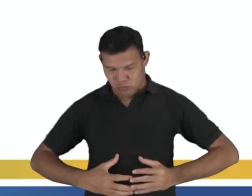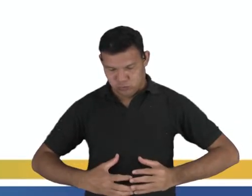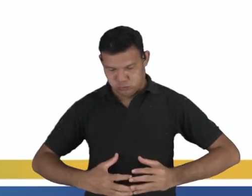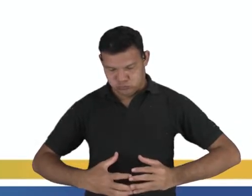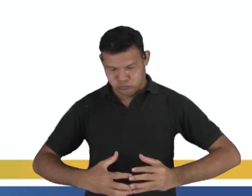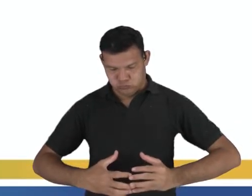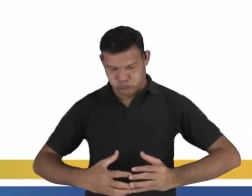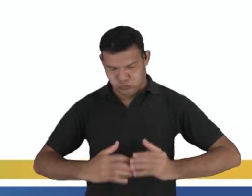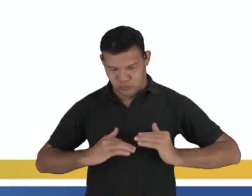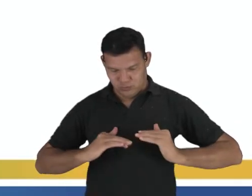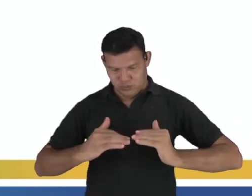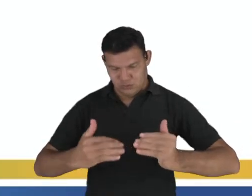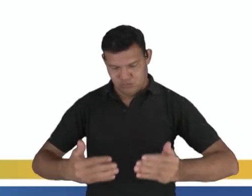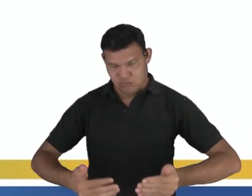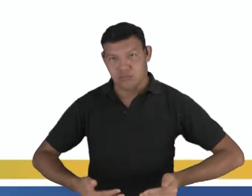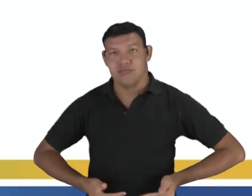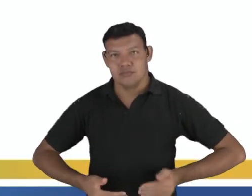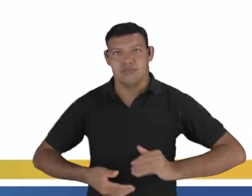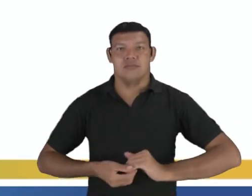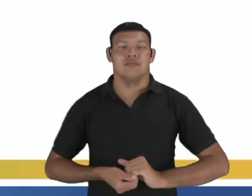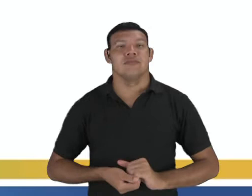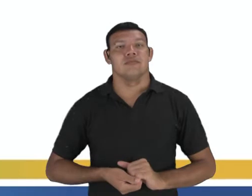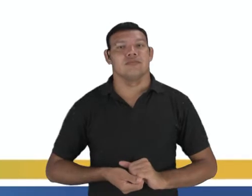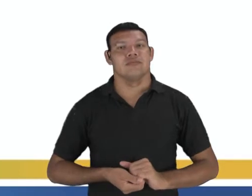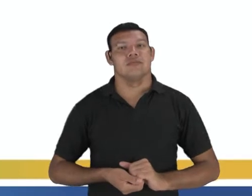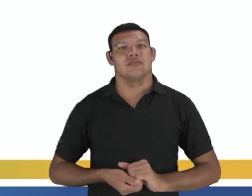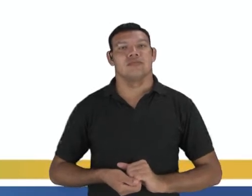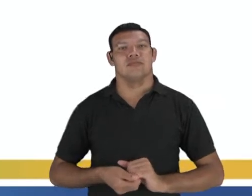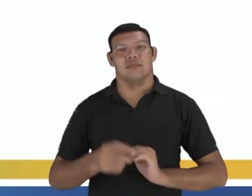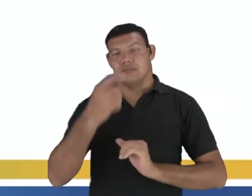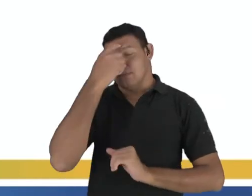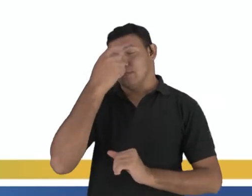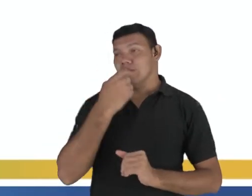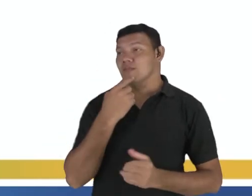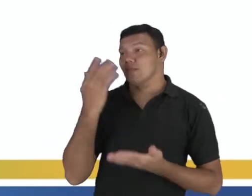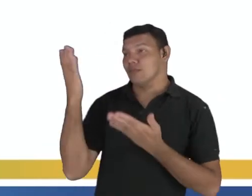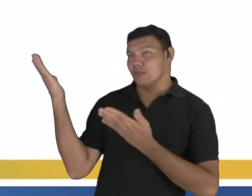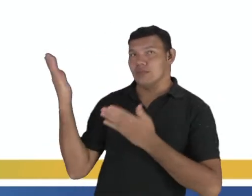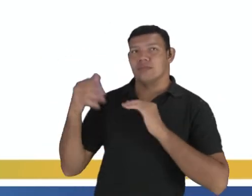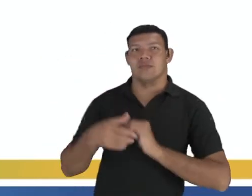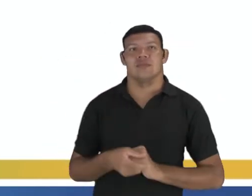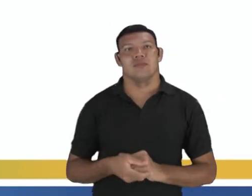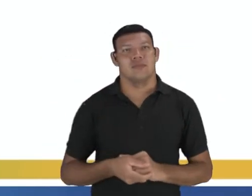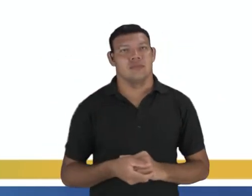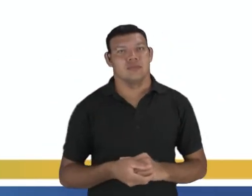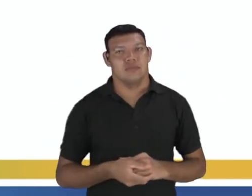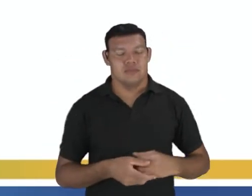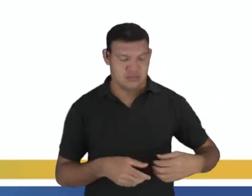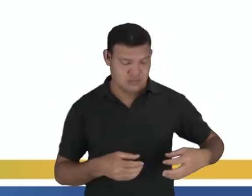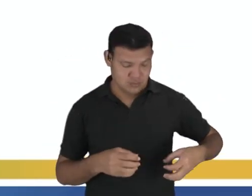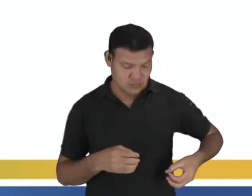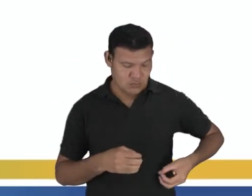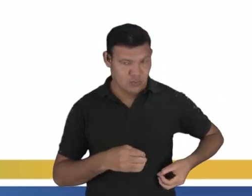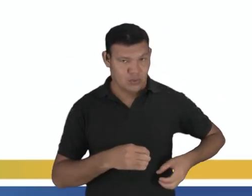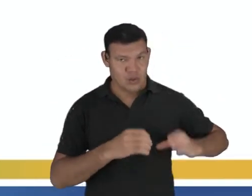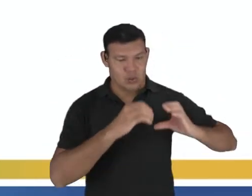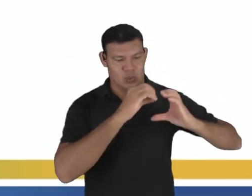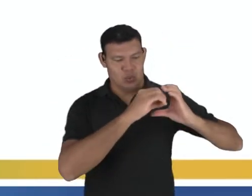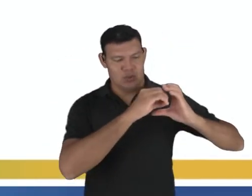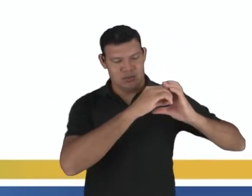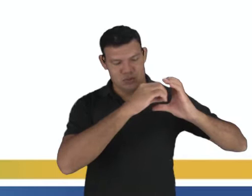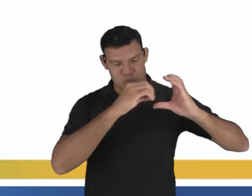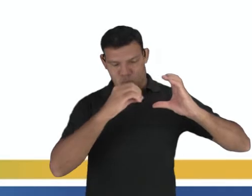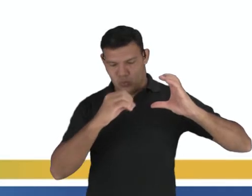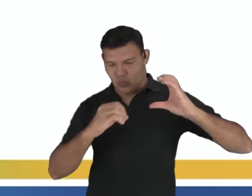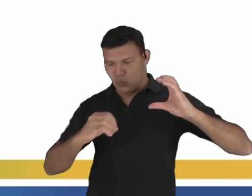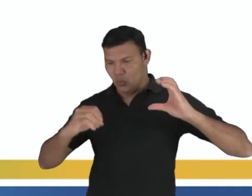meses até formar um ser vivo completo tá área telinha mostra para você só nós temos a língua óvulo depois nós temos a fertilização ou fecundação